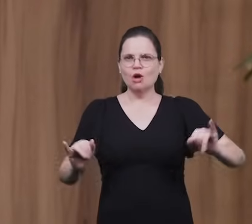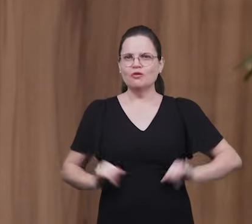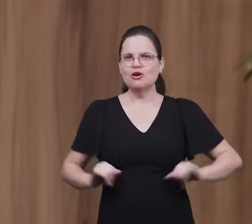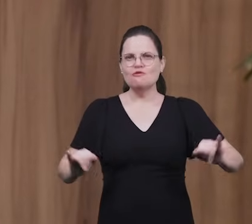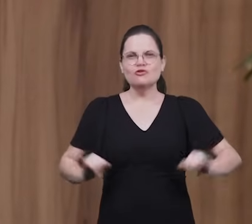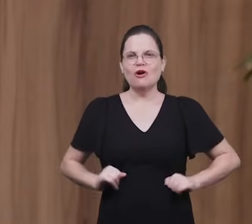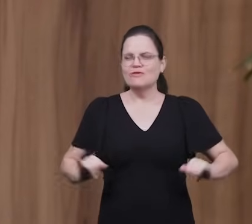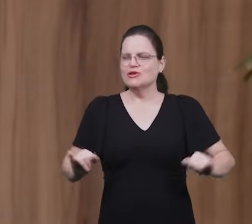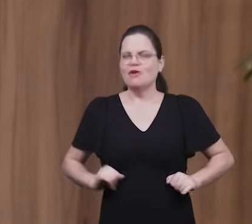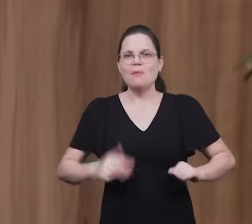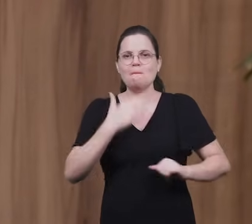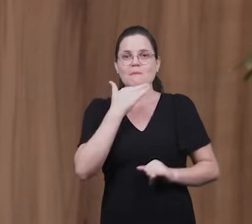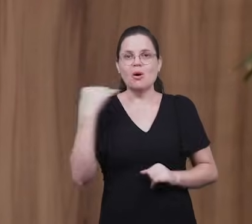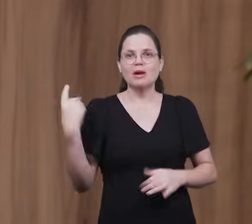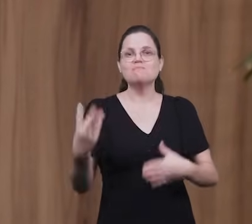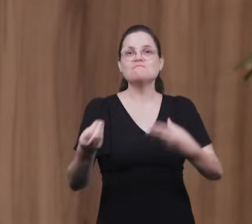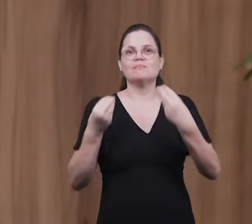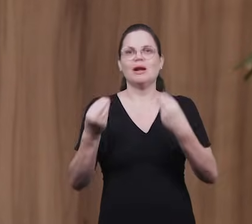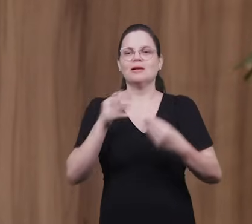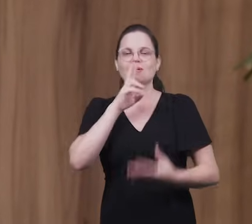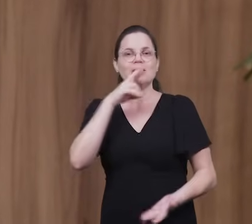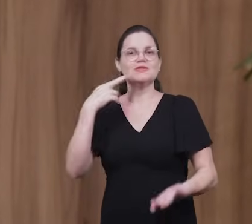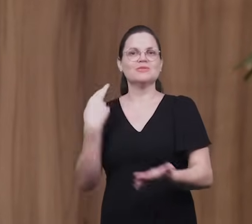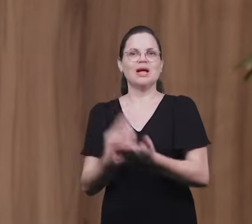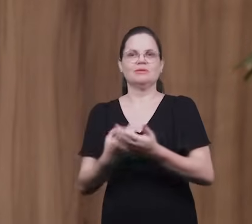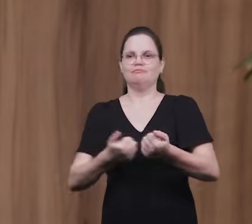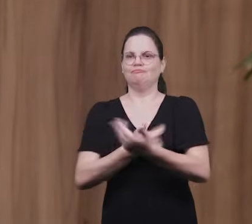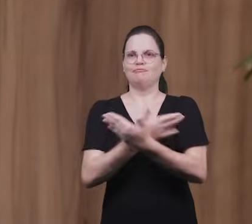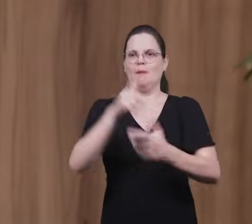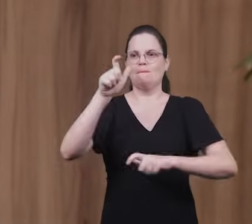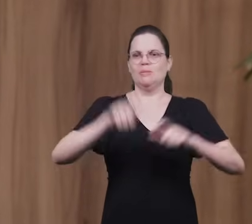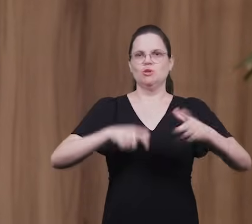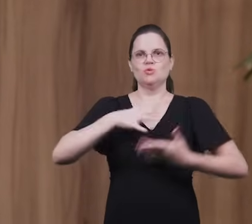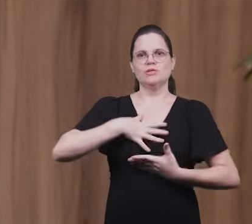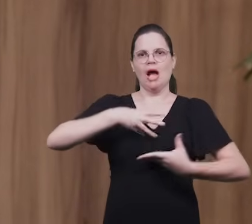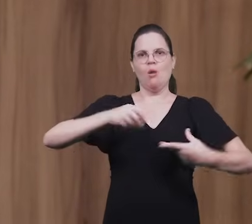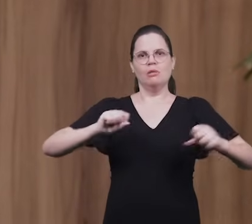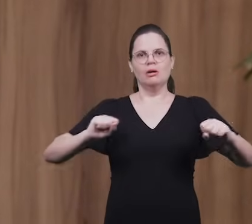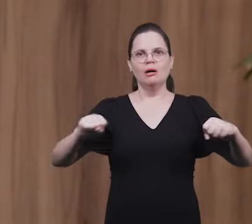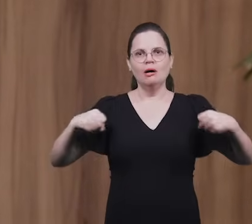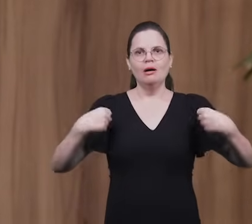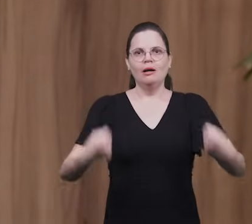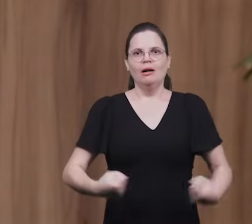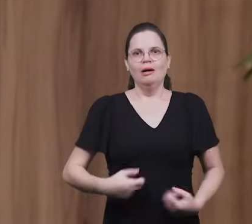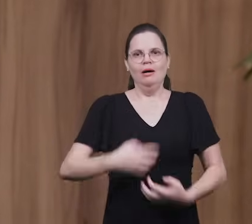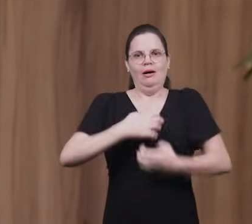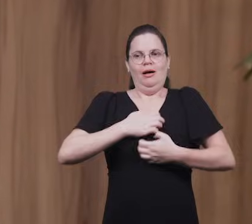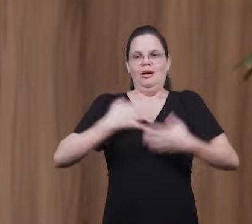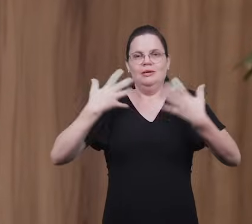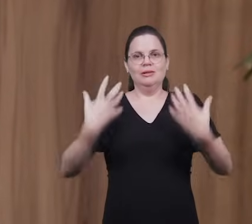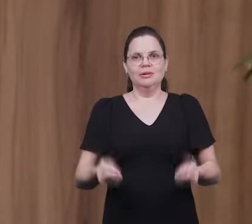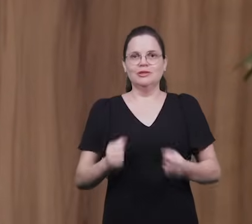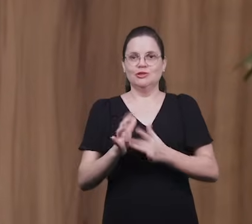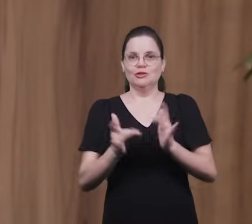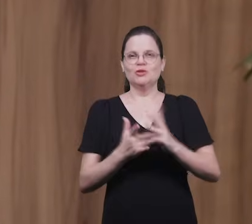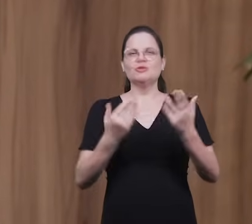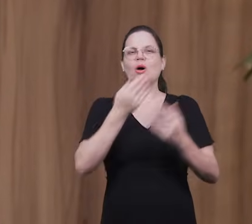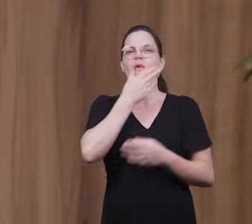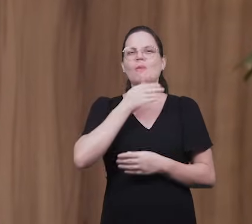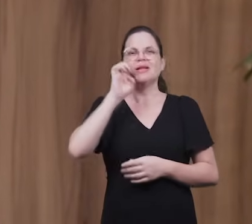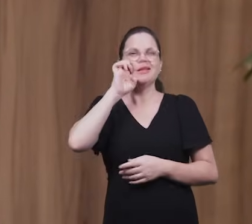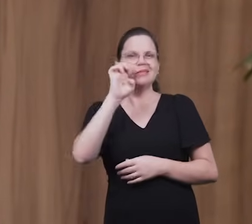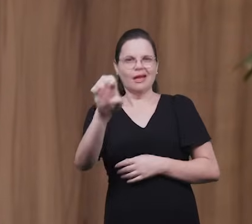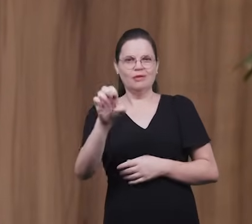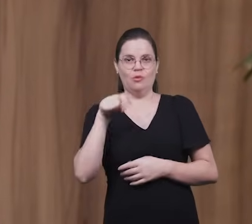diácono. Enquanto ele era apedrejado, enquanto ele era perseguido, o Senhor estava operando salvação. Inclusive, um dos que estavam